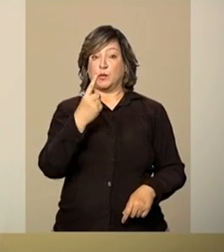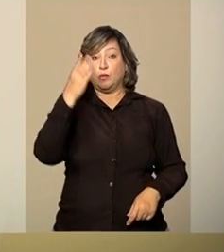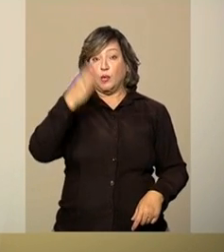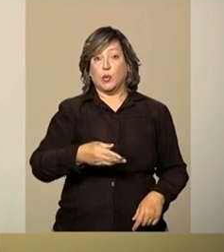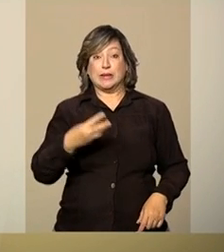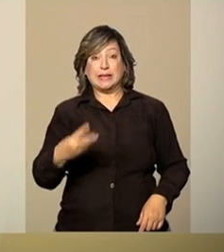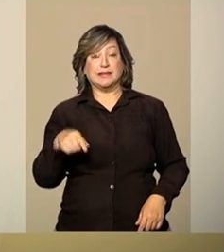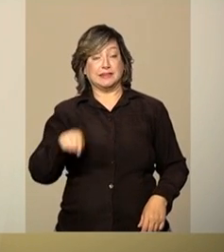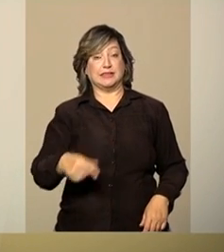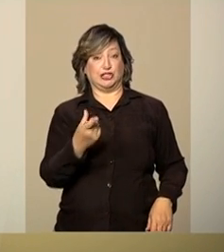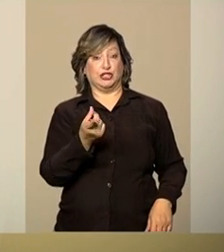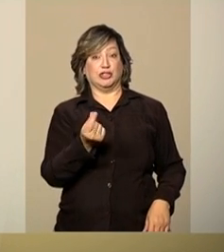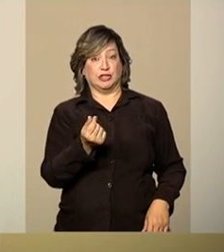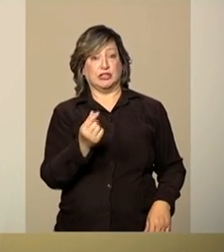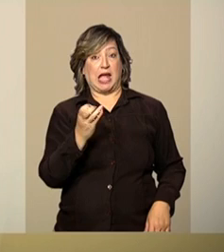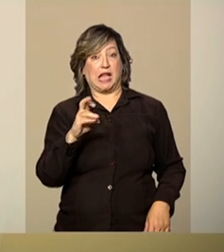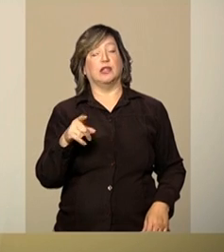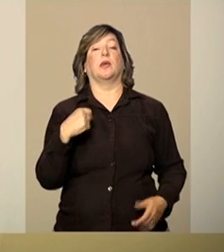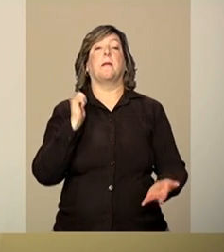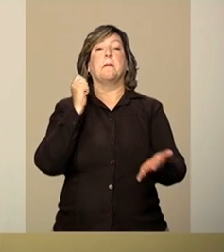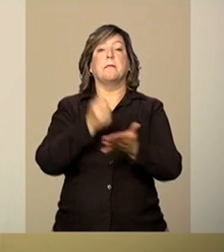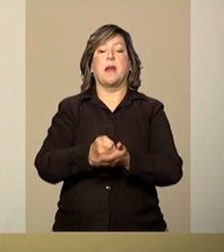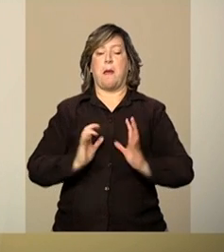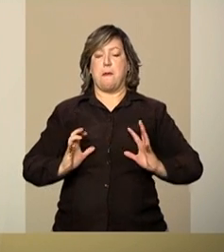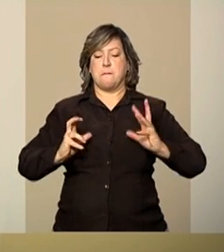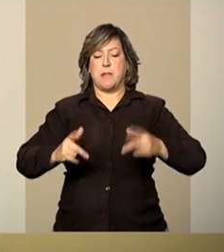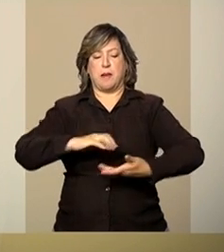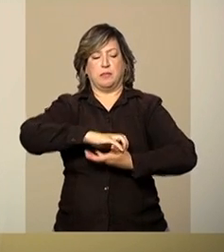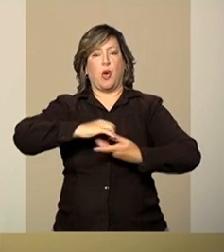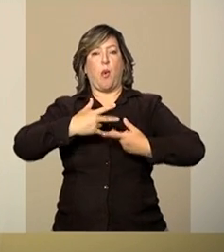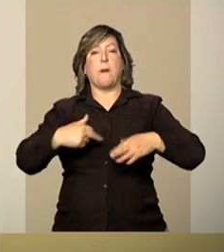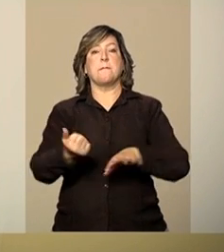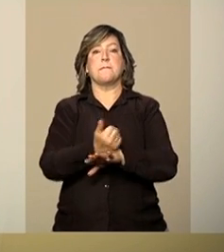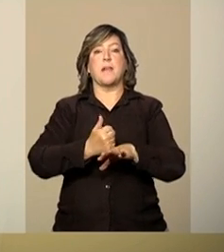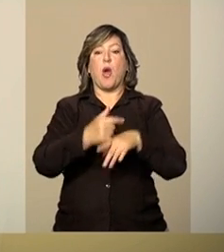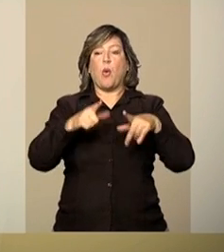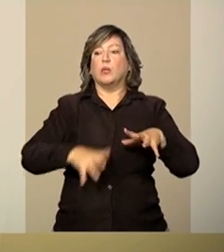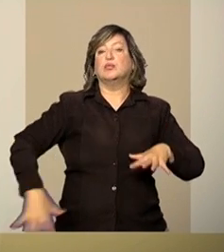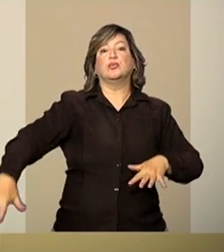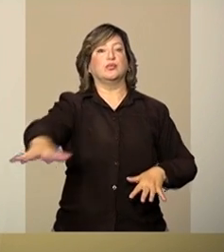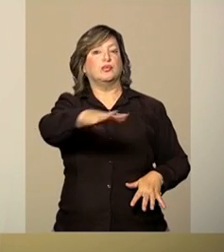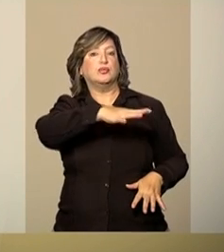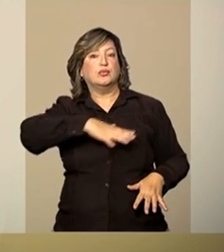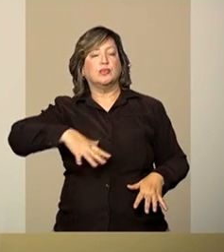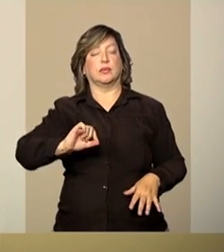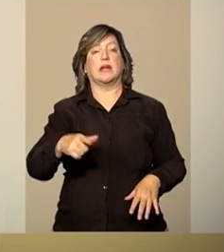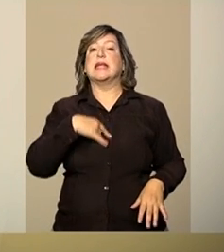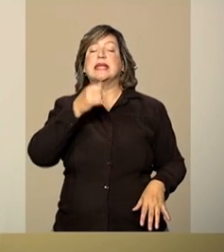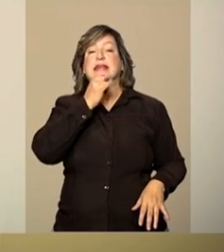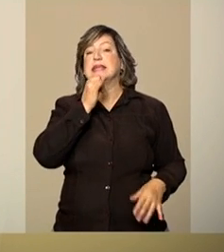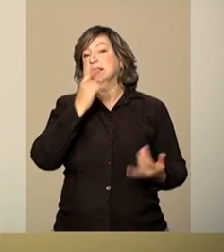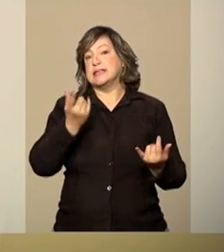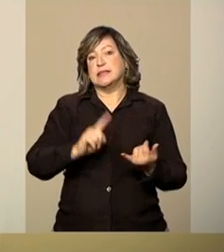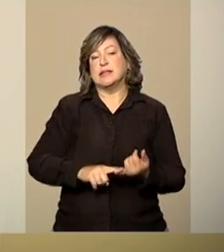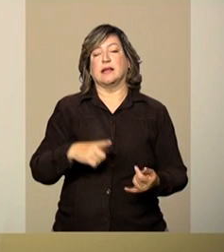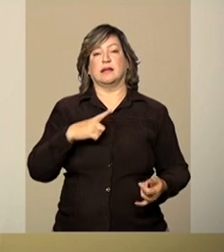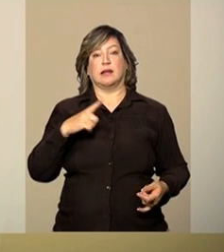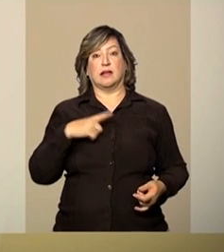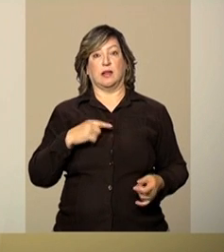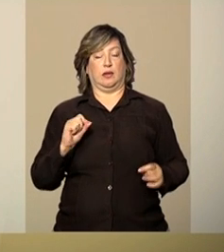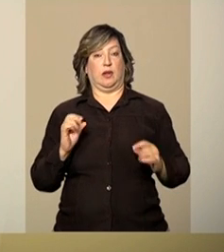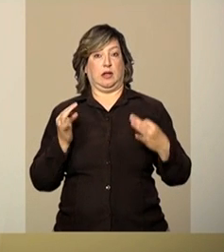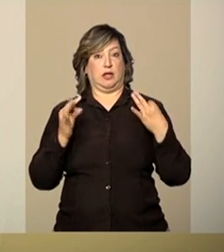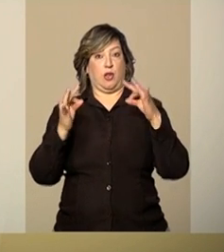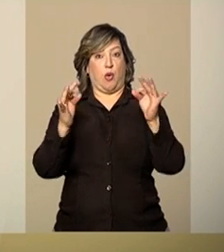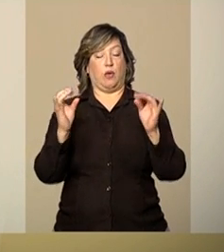desse crédito foi usado na compra de máquinas e na melhoria das propriedades são investimentos por exemplo na modernização